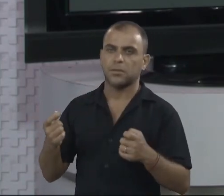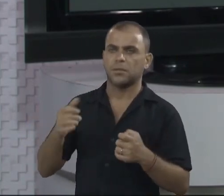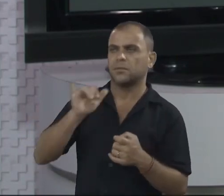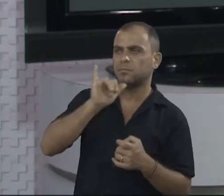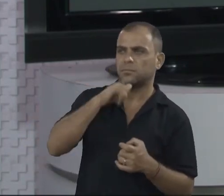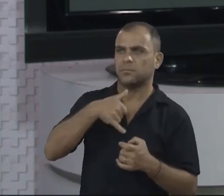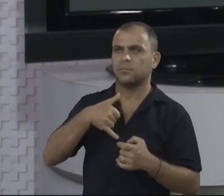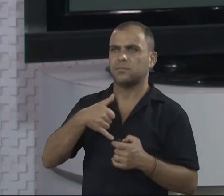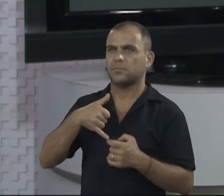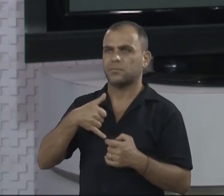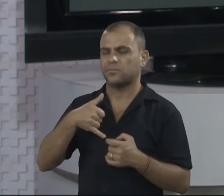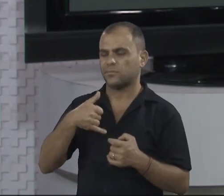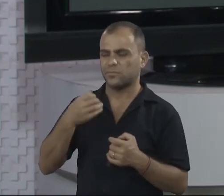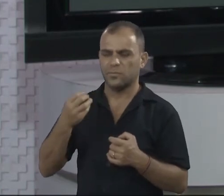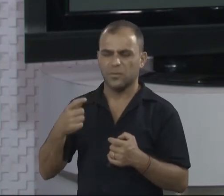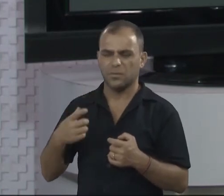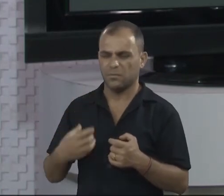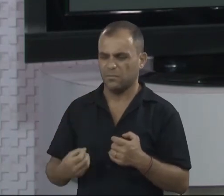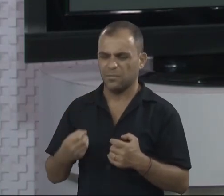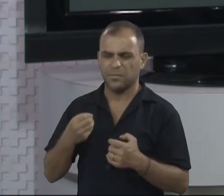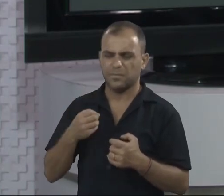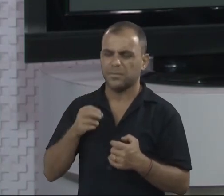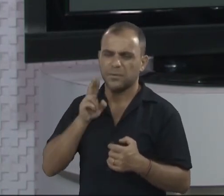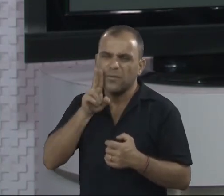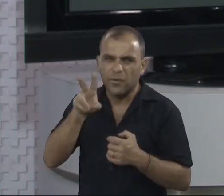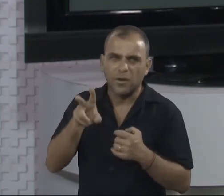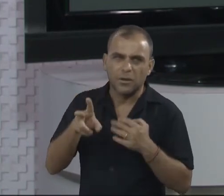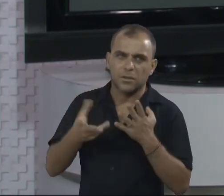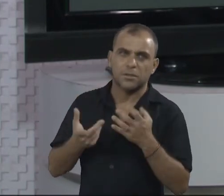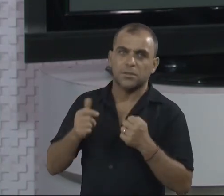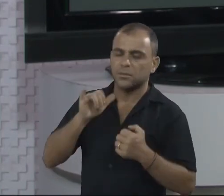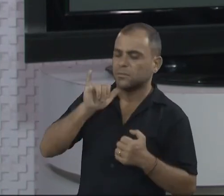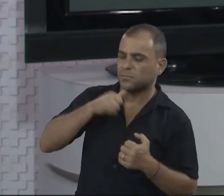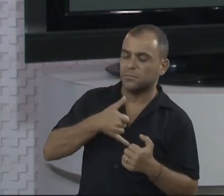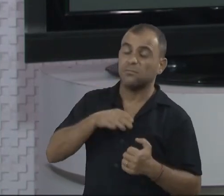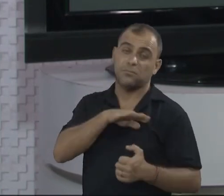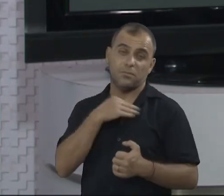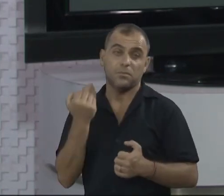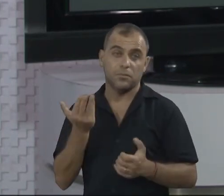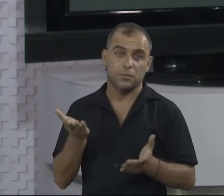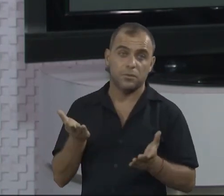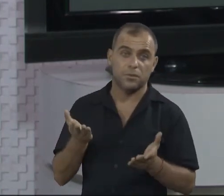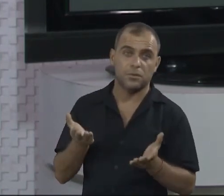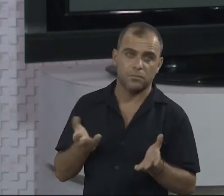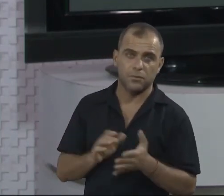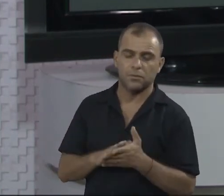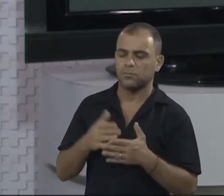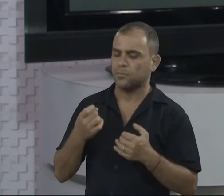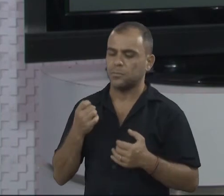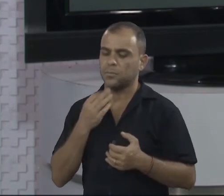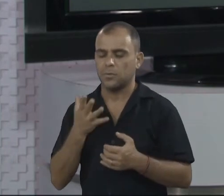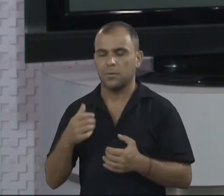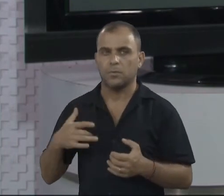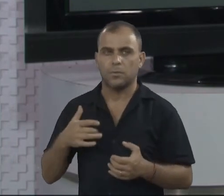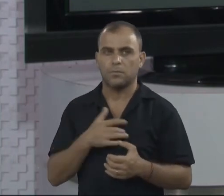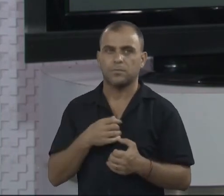depressão extrema ou uma euforia extrema. Isso para o nosso organismo não é muito bom. Tudo que é demais nunca é bom, né?